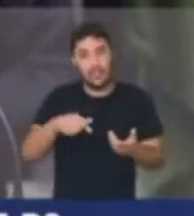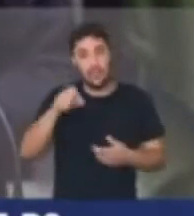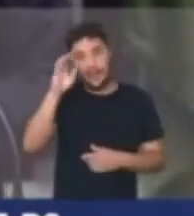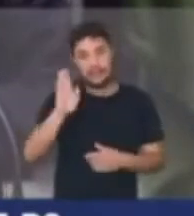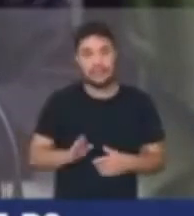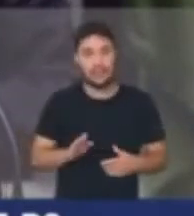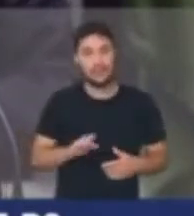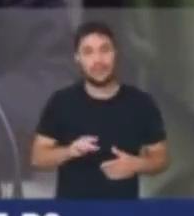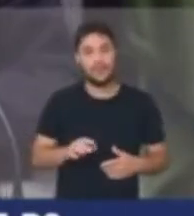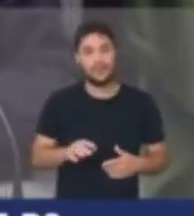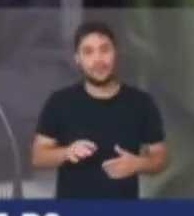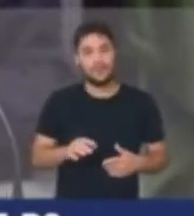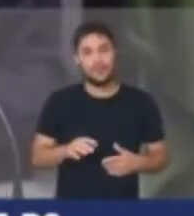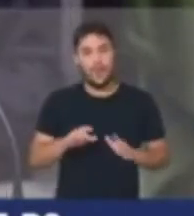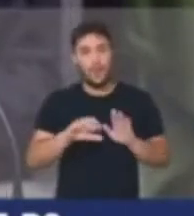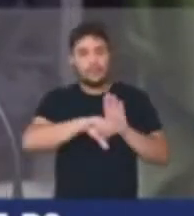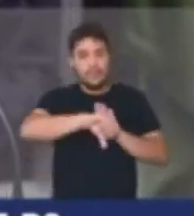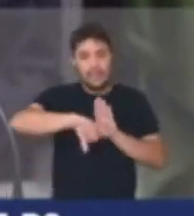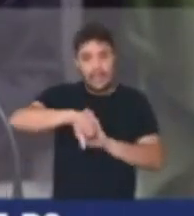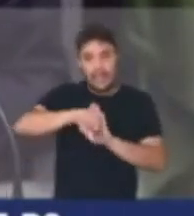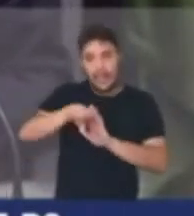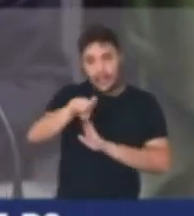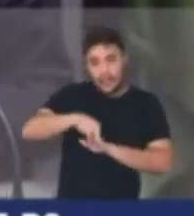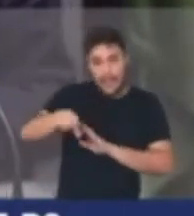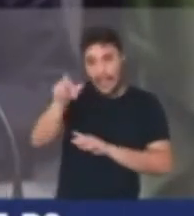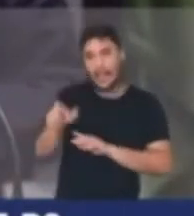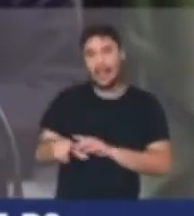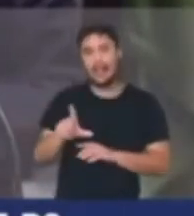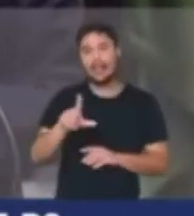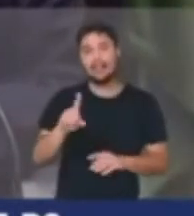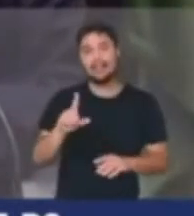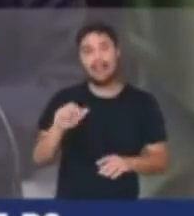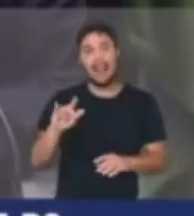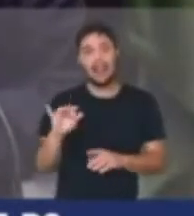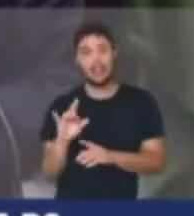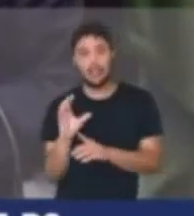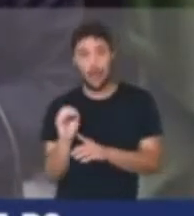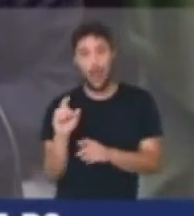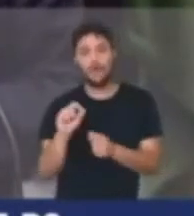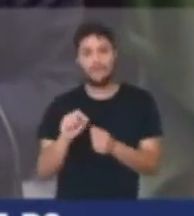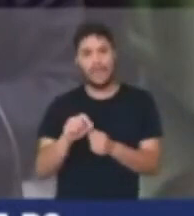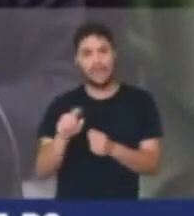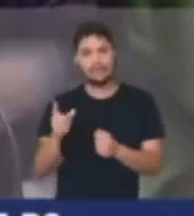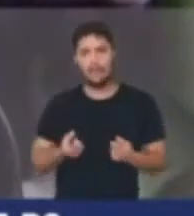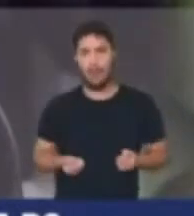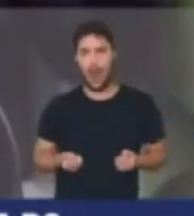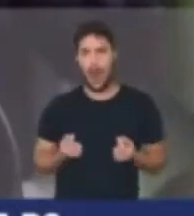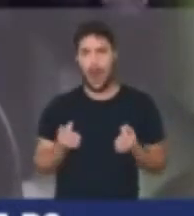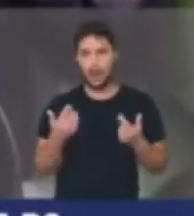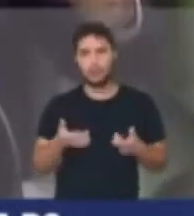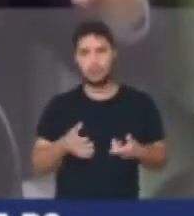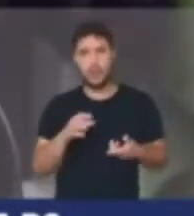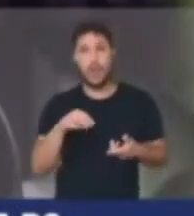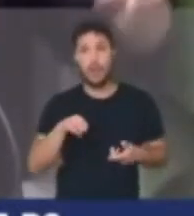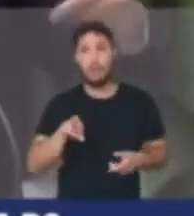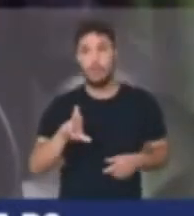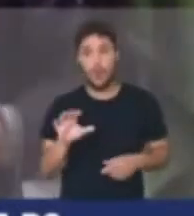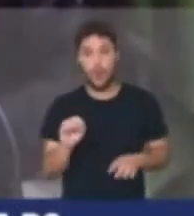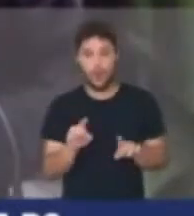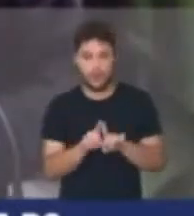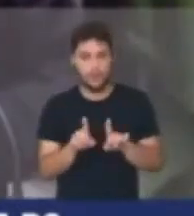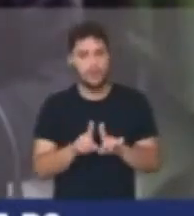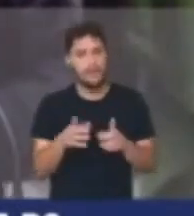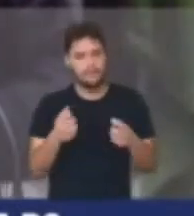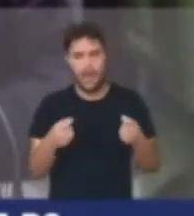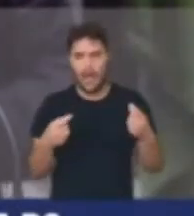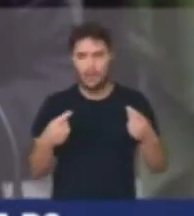Jato, os crimes que o Dallagnol cometeu, o enriquecimento ilícito dele e do Moro. Vamos fazer um debate frente a frente,